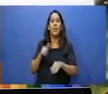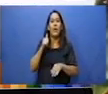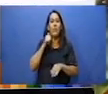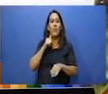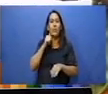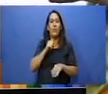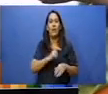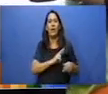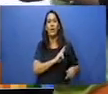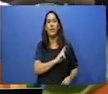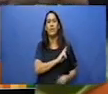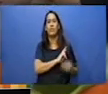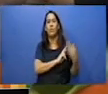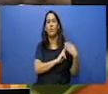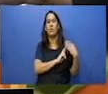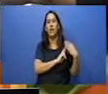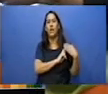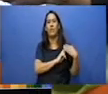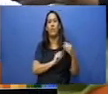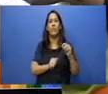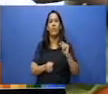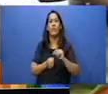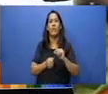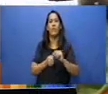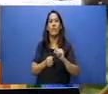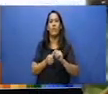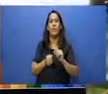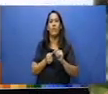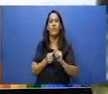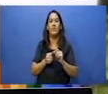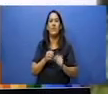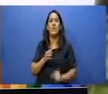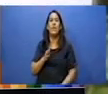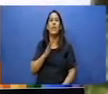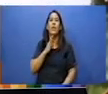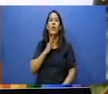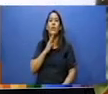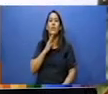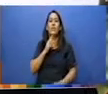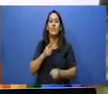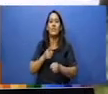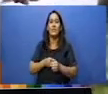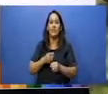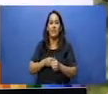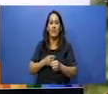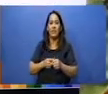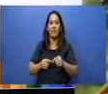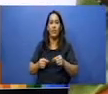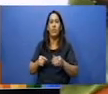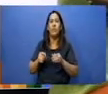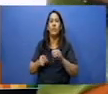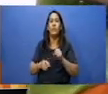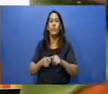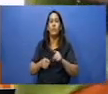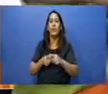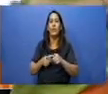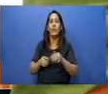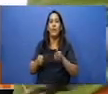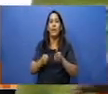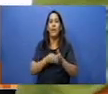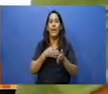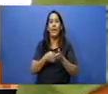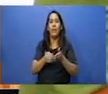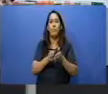Silvana Pujol, conhecida na cidade pelos ovos pintados. Então,